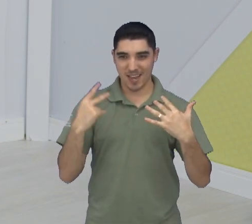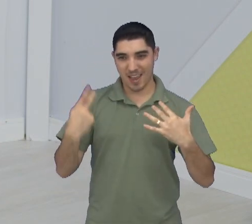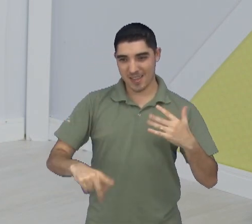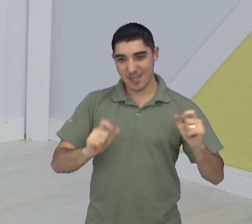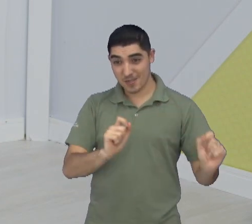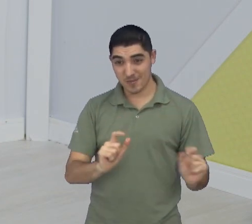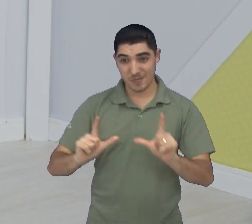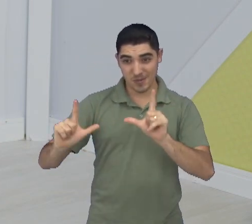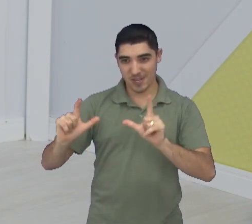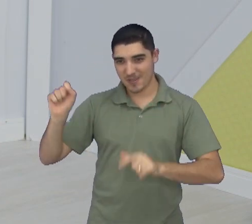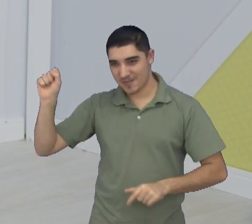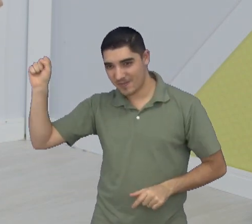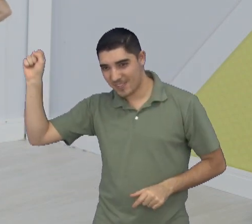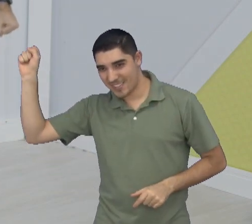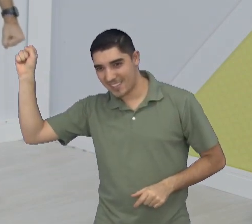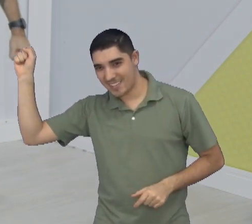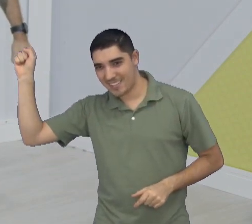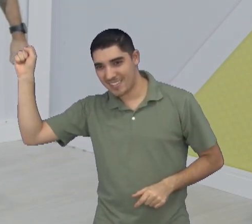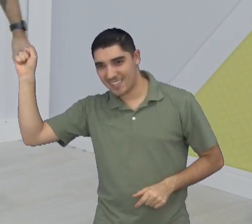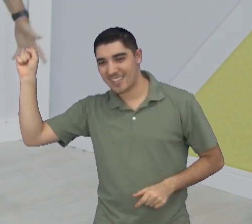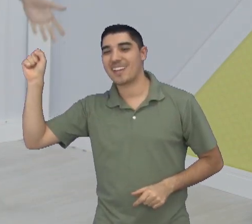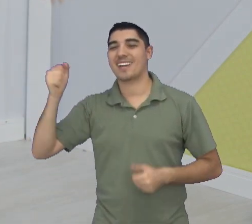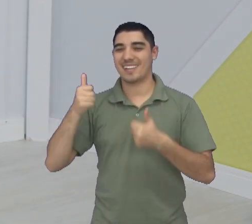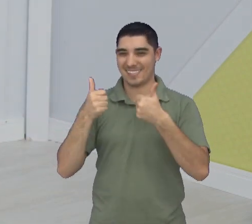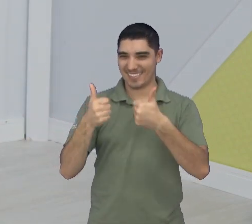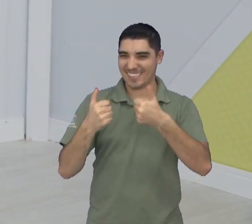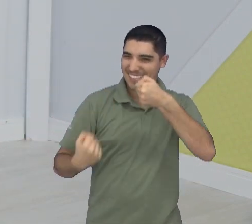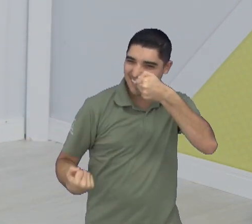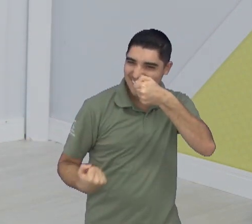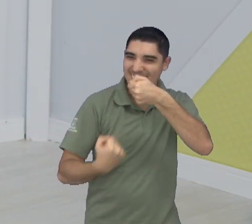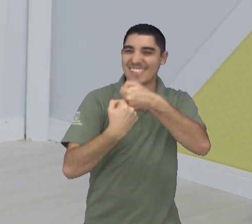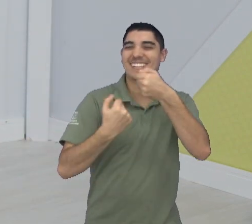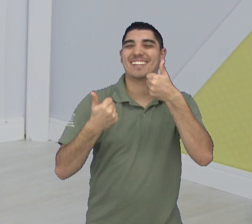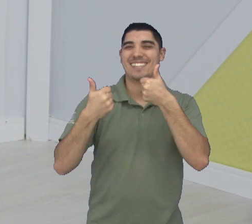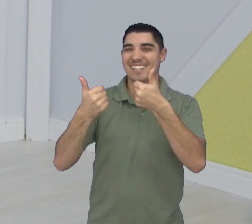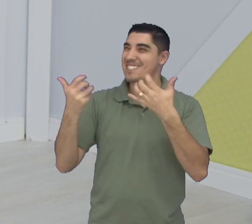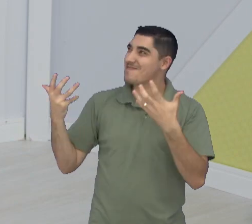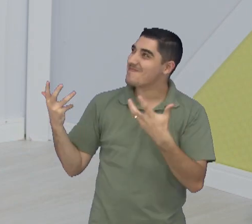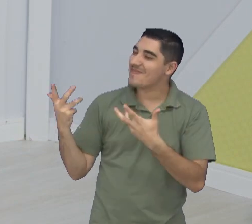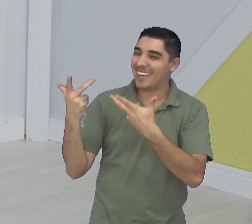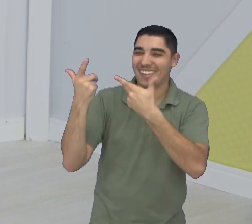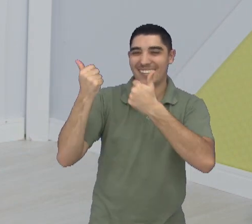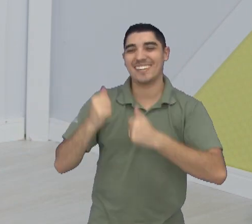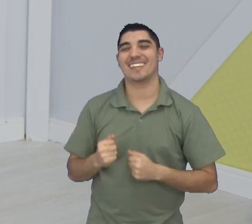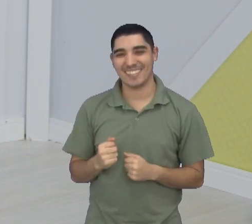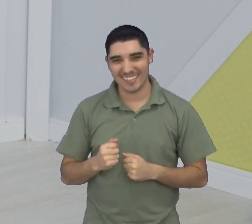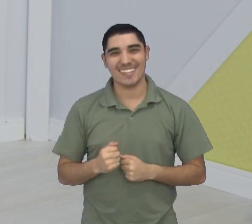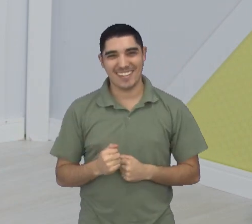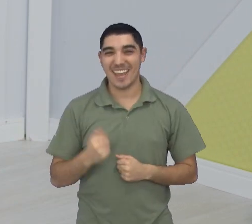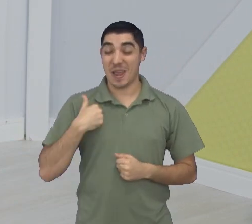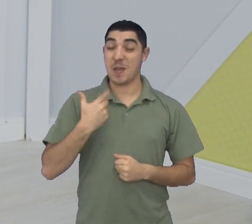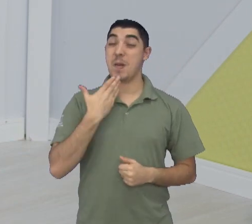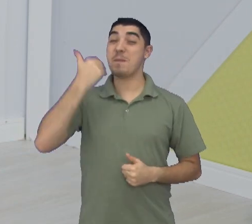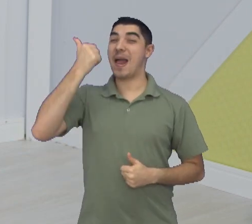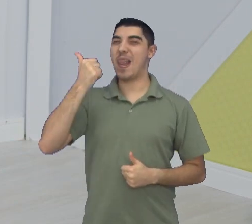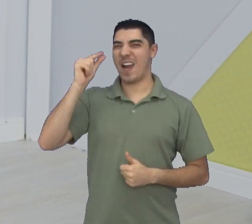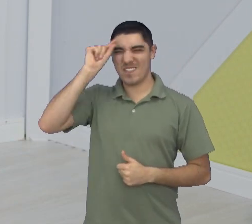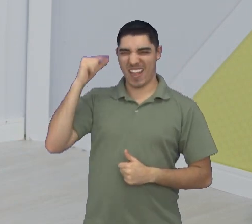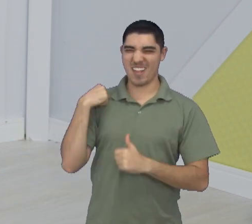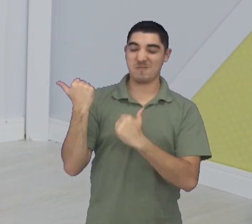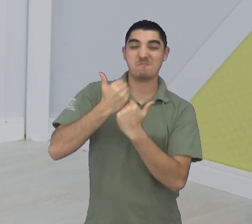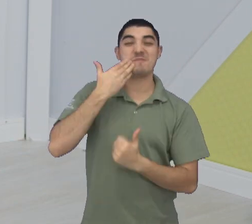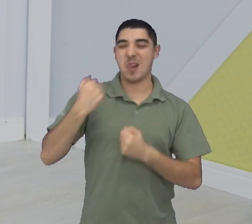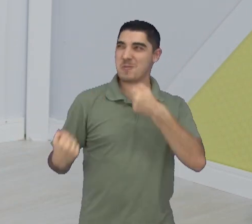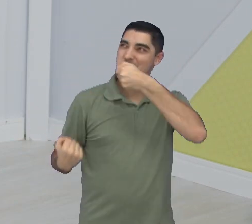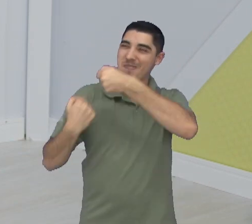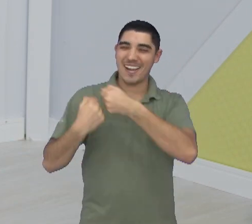esporte da cidade. Eu vou dar o soquinho aqui Aí, ó, tô acertando de primeira, tô melhor que o Vieira já. Pelo menos uma coisa eu sou melhor que ele. Agora no